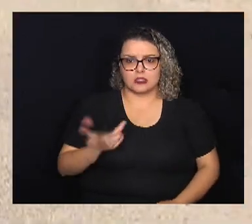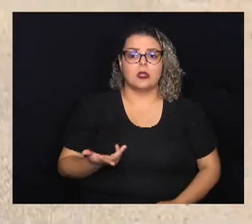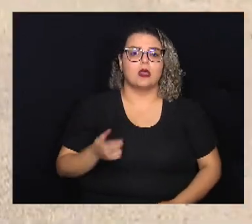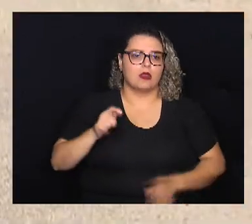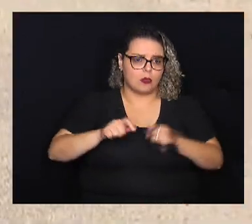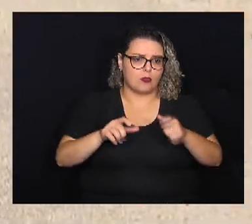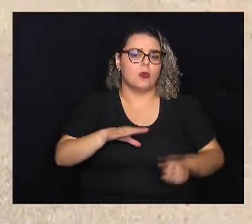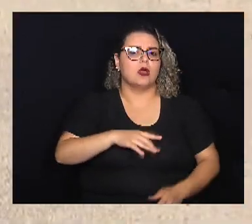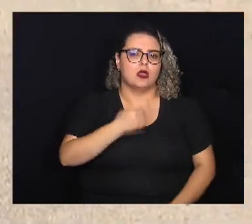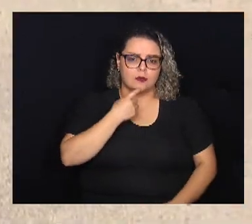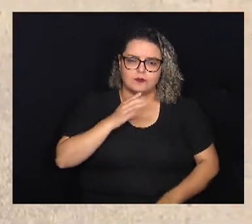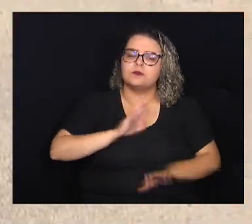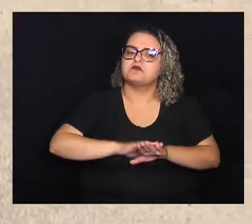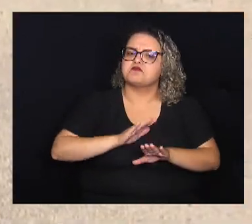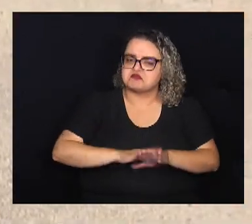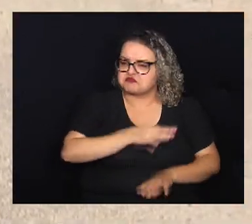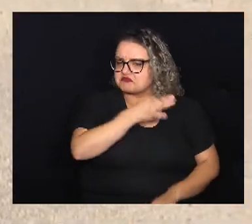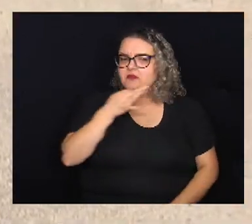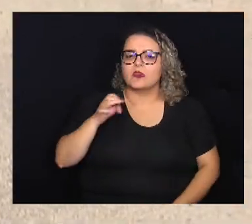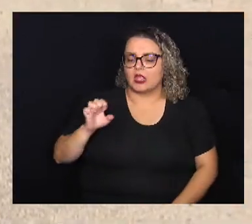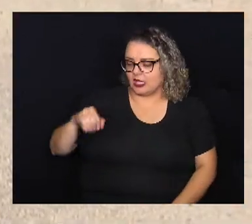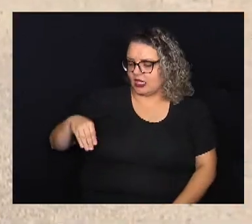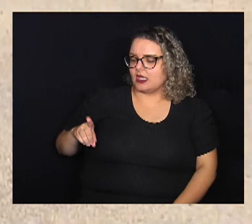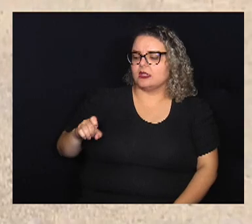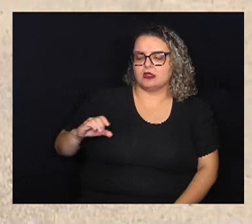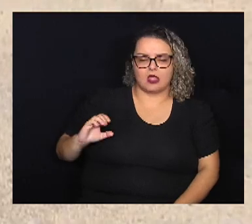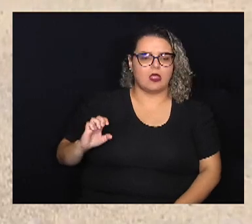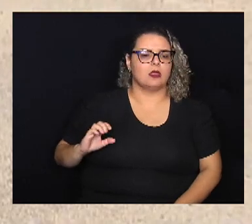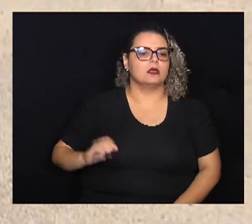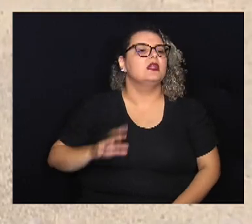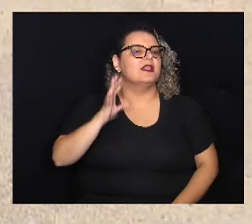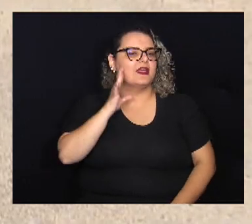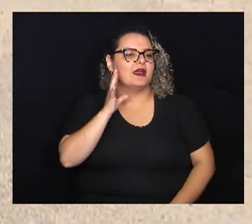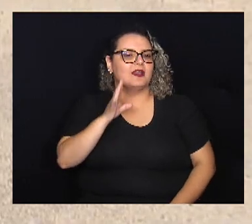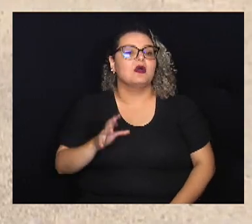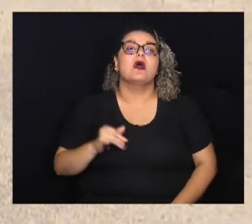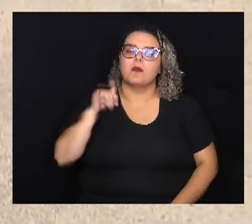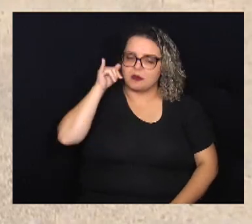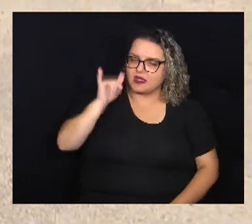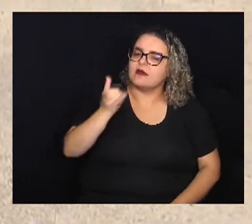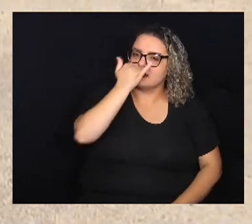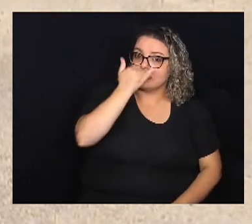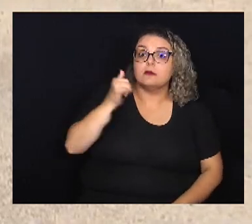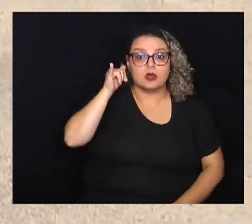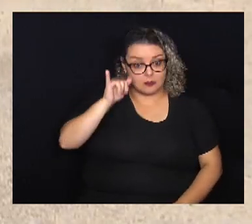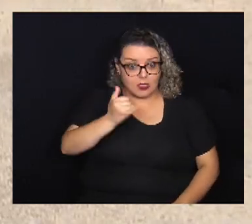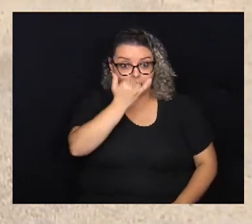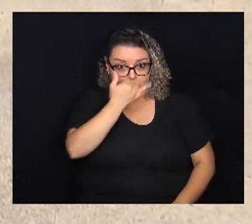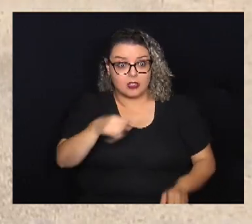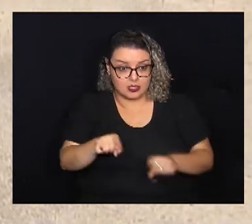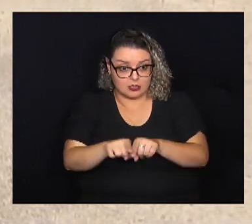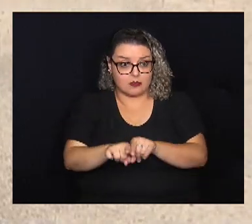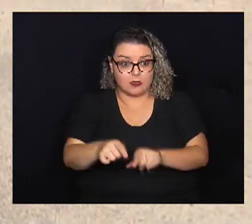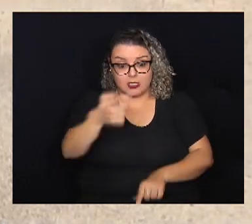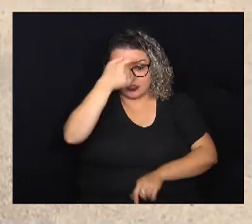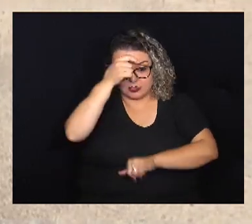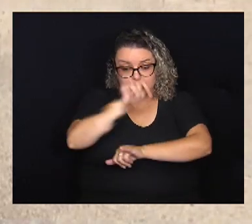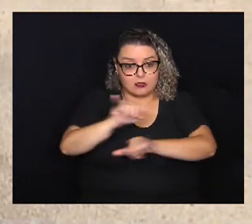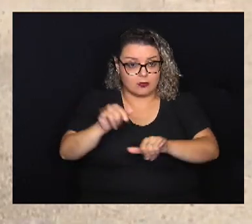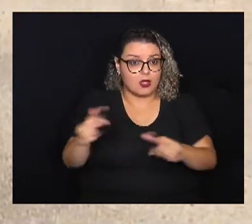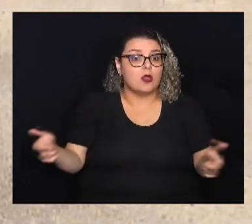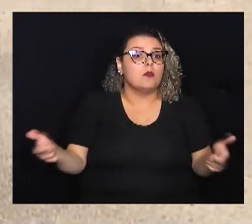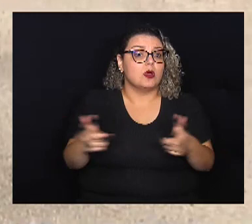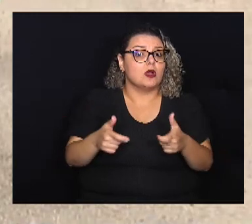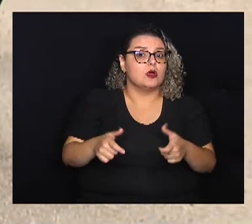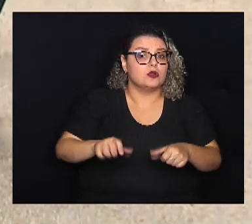Campinas poderia tomar, né? Que a INDEC poderia estar tendo. Legal. Uma prevenção. É uma prevenção e também uma campanha de conscientização pra diminuir o